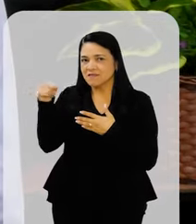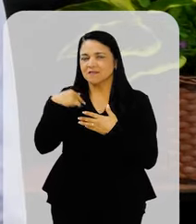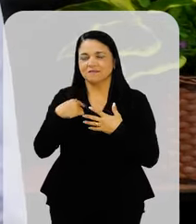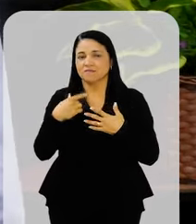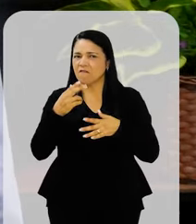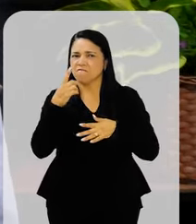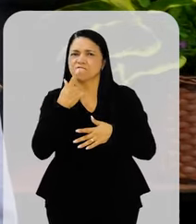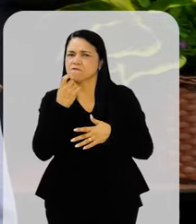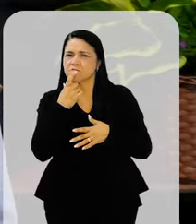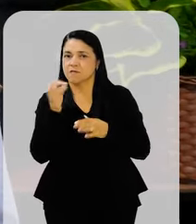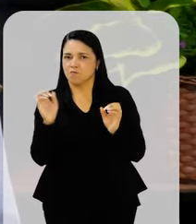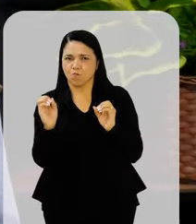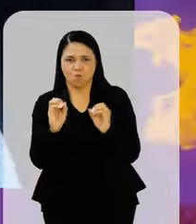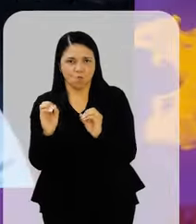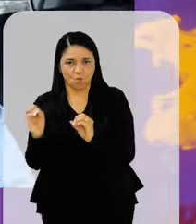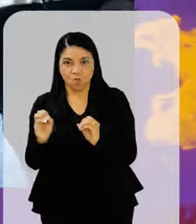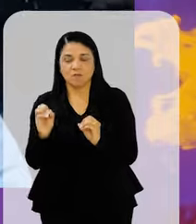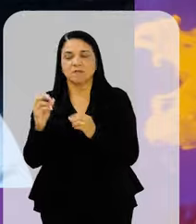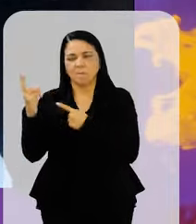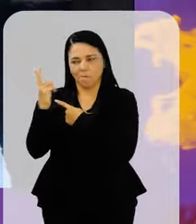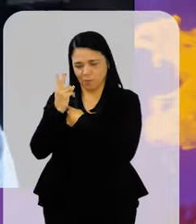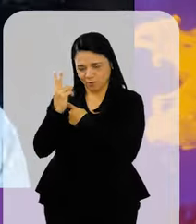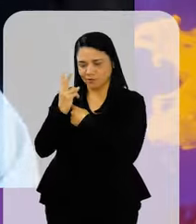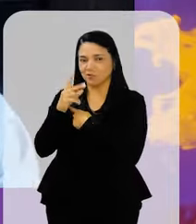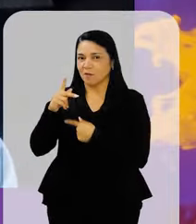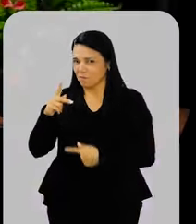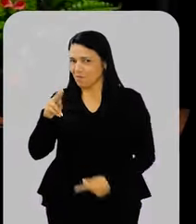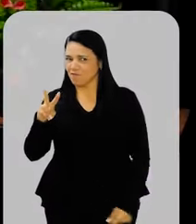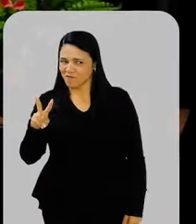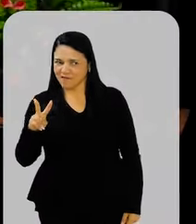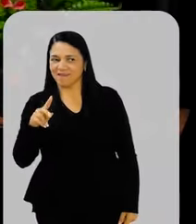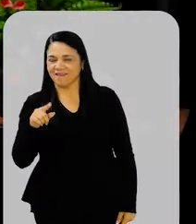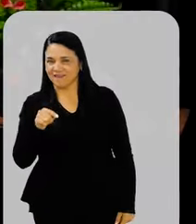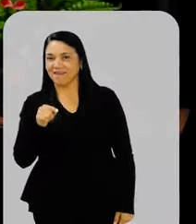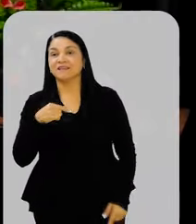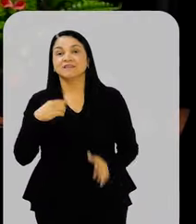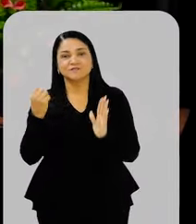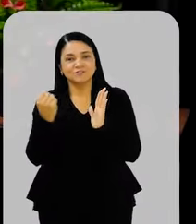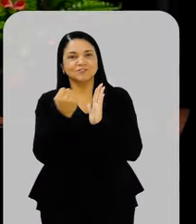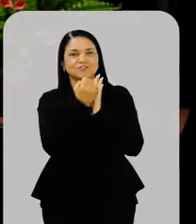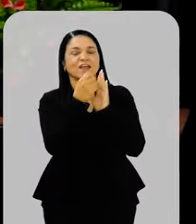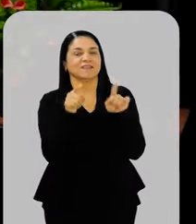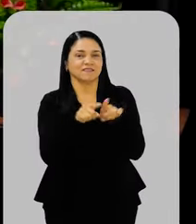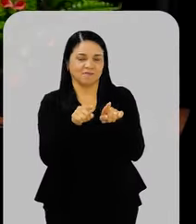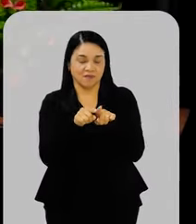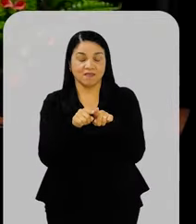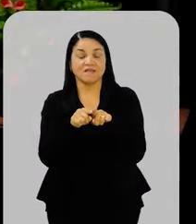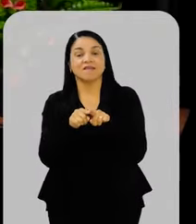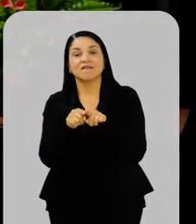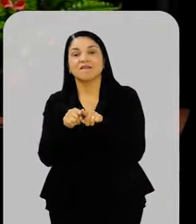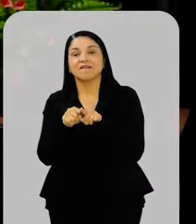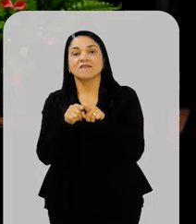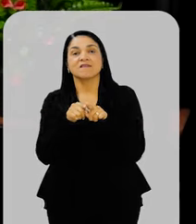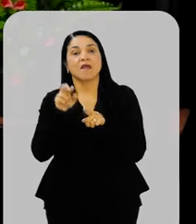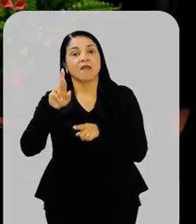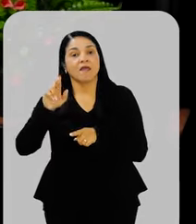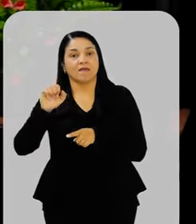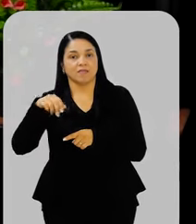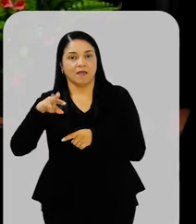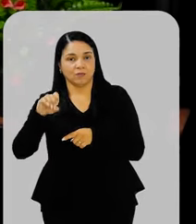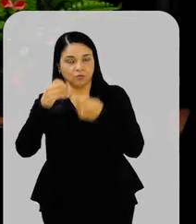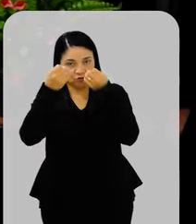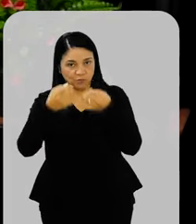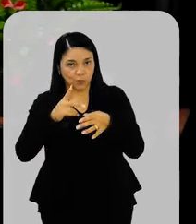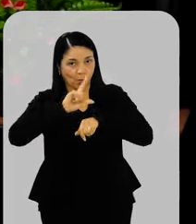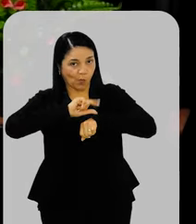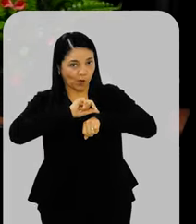não está com aquela vermelhidão de camarão. Está se protegendo aí, PV. E um destaque também, Rui, em relação ao que o Renato Azevedo falou